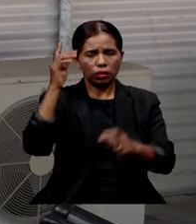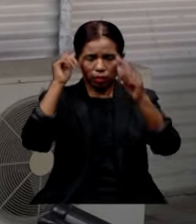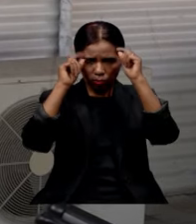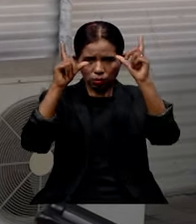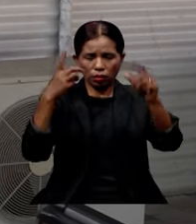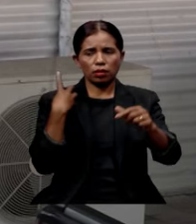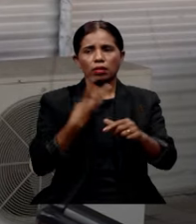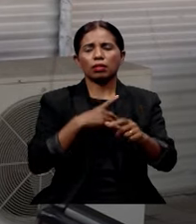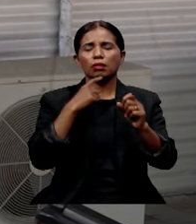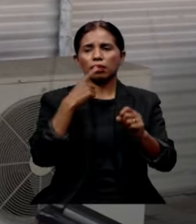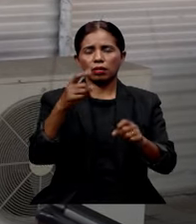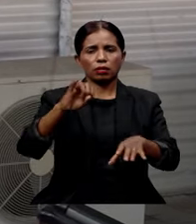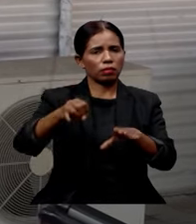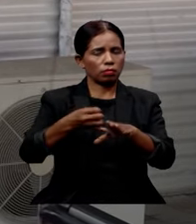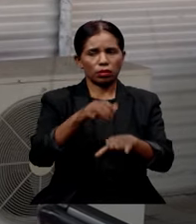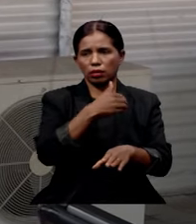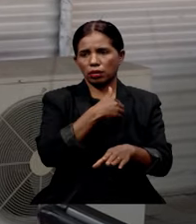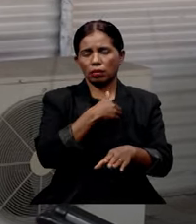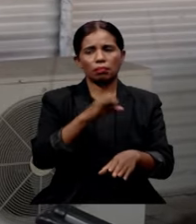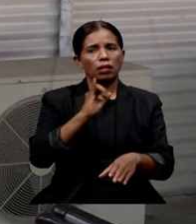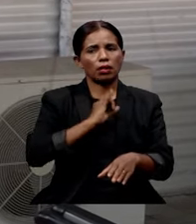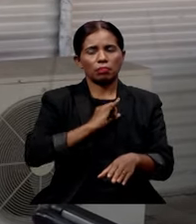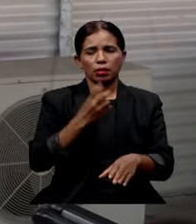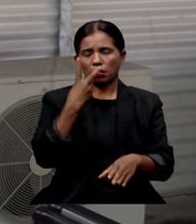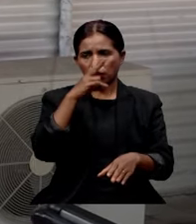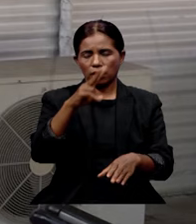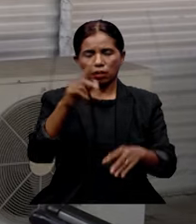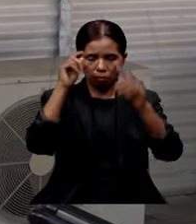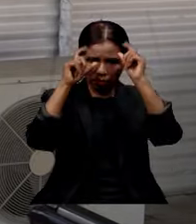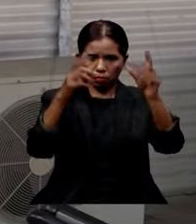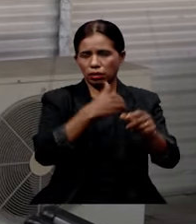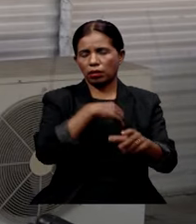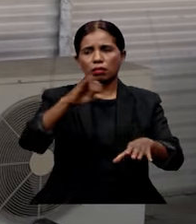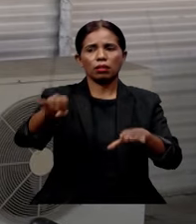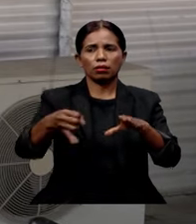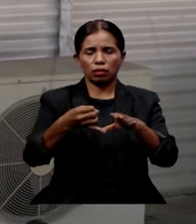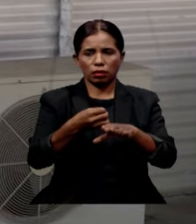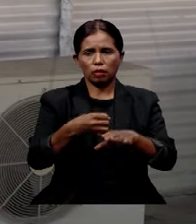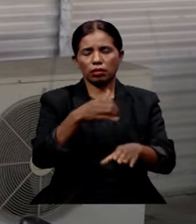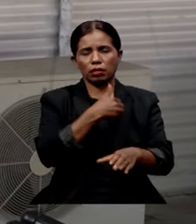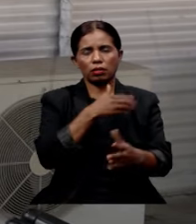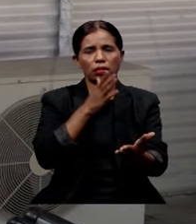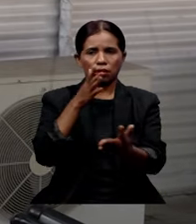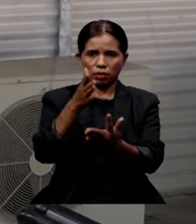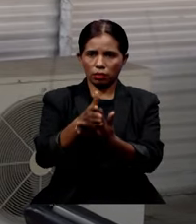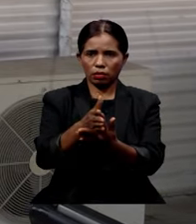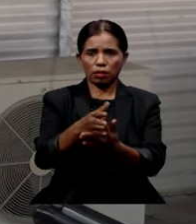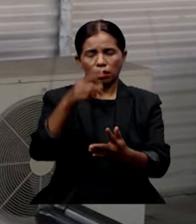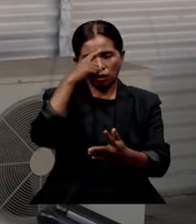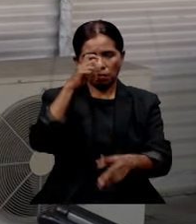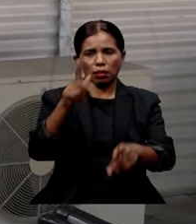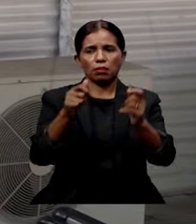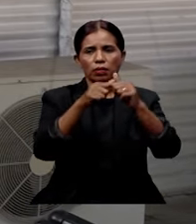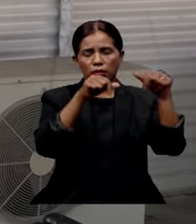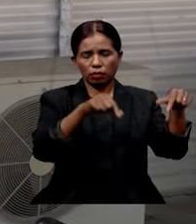nem está tudo inclusivo na cidade. Bahau, a minha parte, a minha área, Timor-Leste é inclusivo. Cidade acessível, também é uma deficiência,